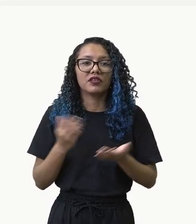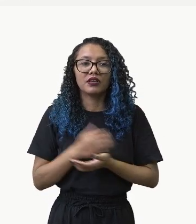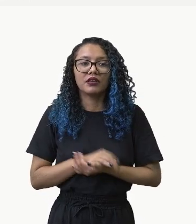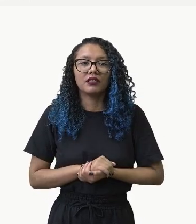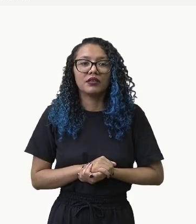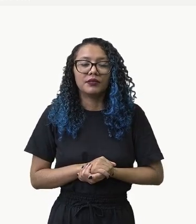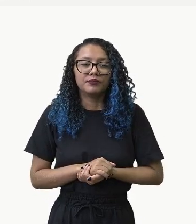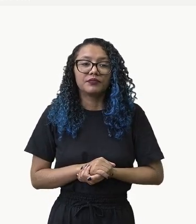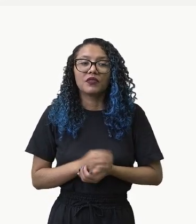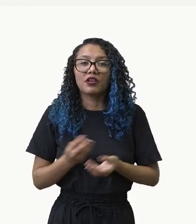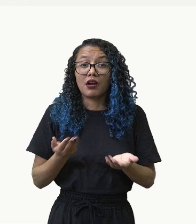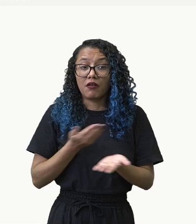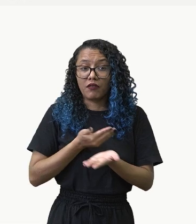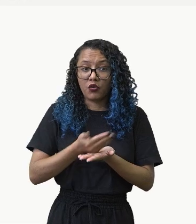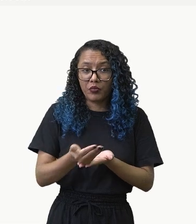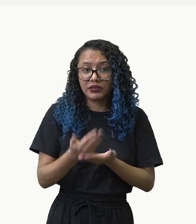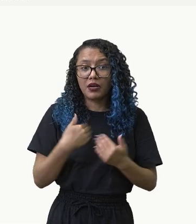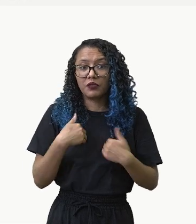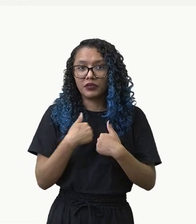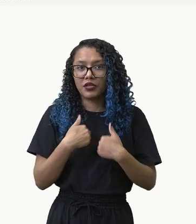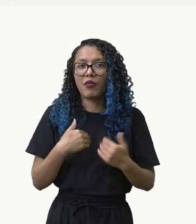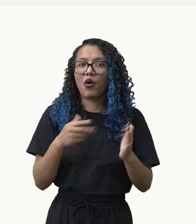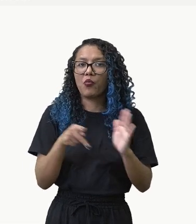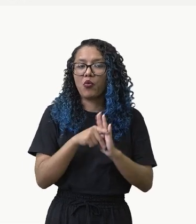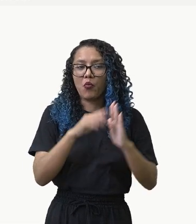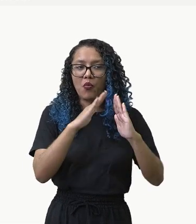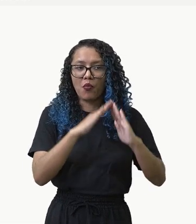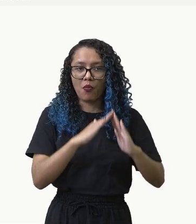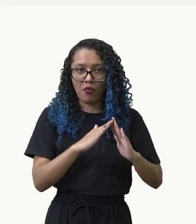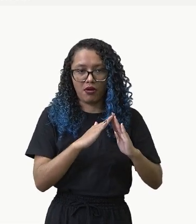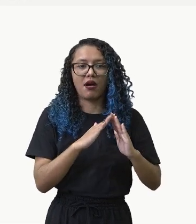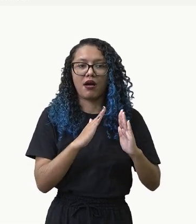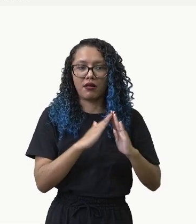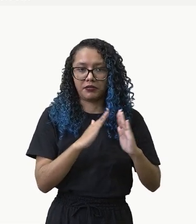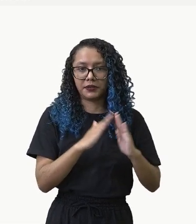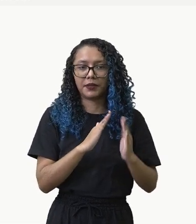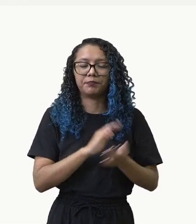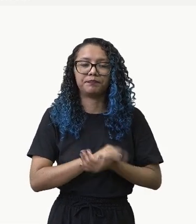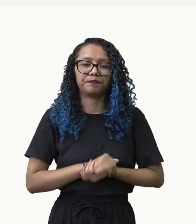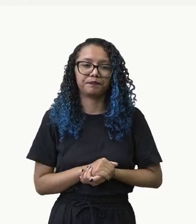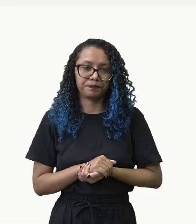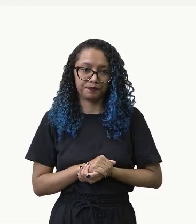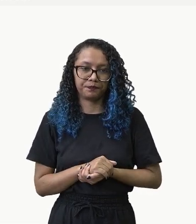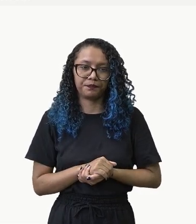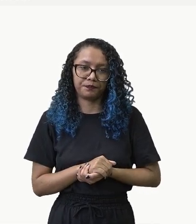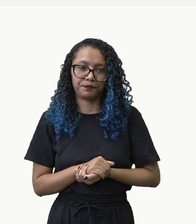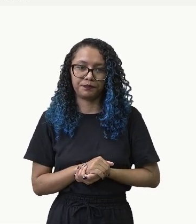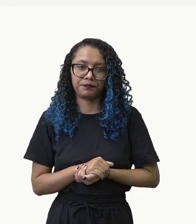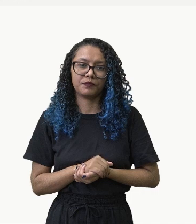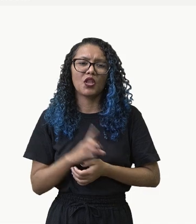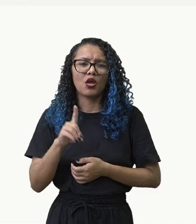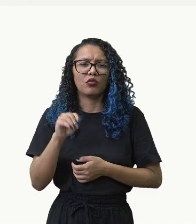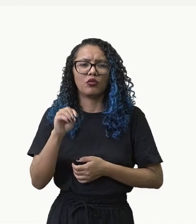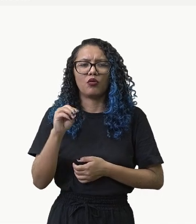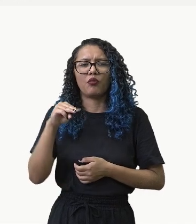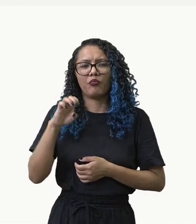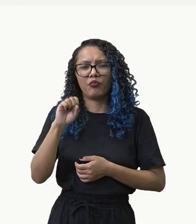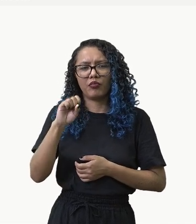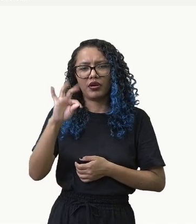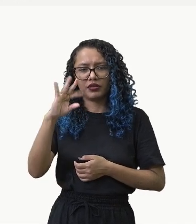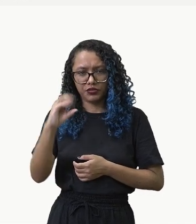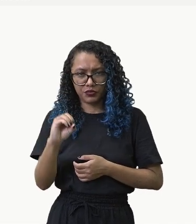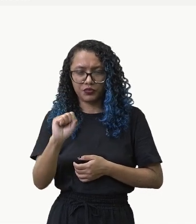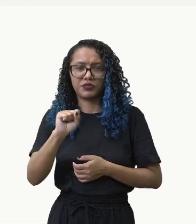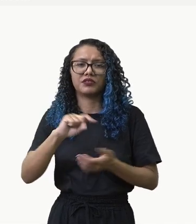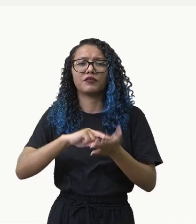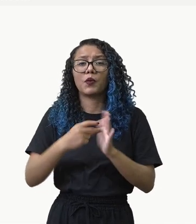se entorno com animis domésticos quando falamos de animais domésticos nós estamos pensando o quê aqueles animais que está em contato